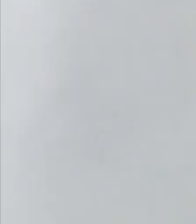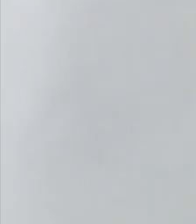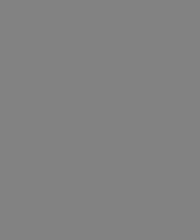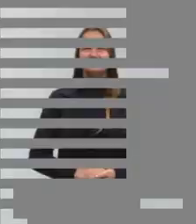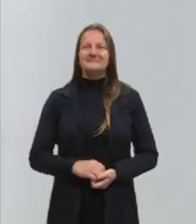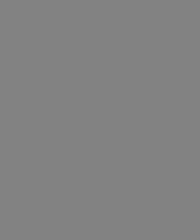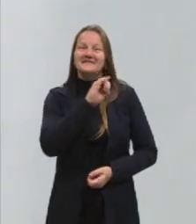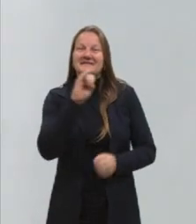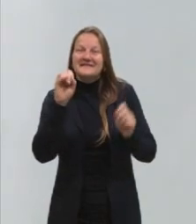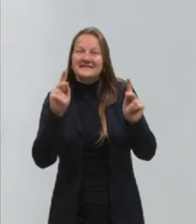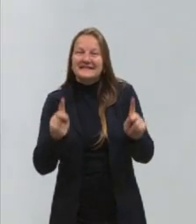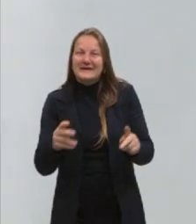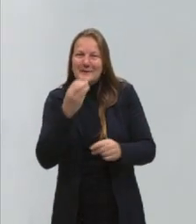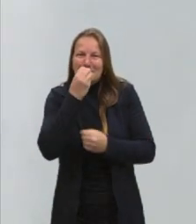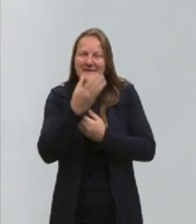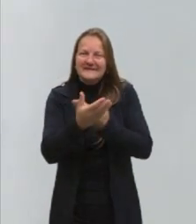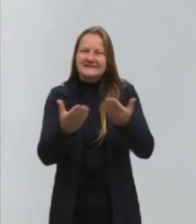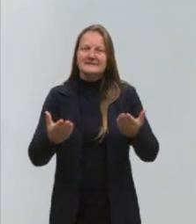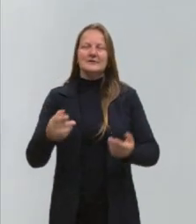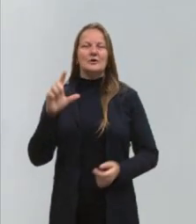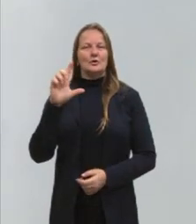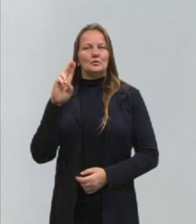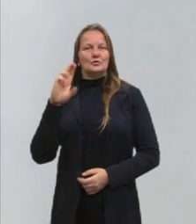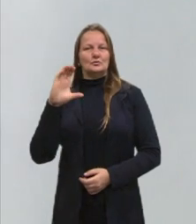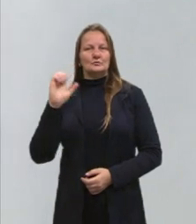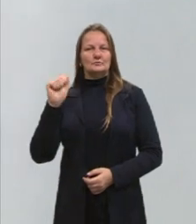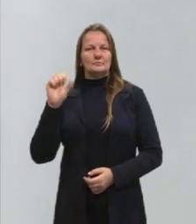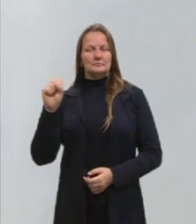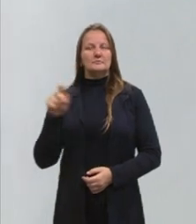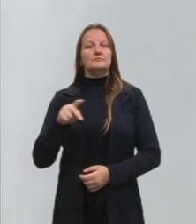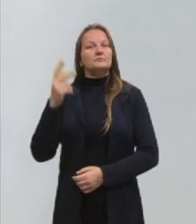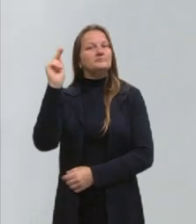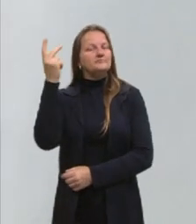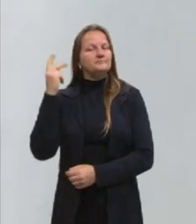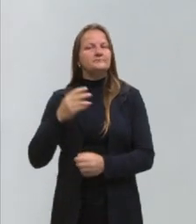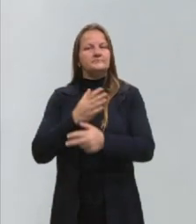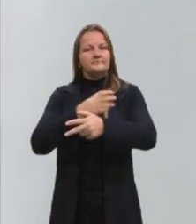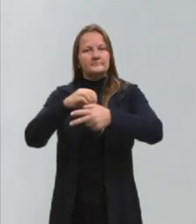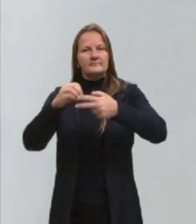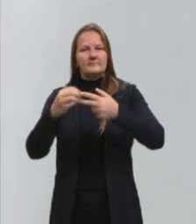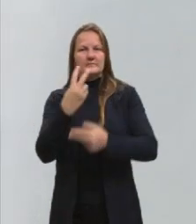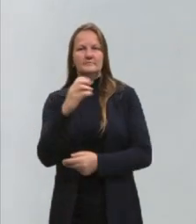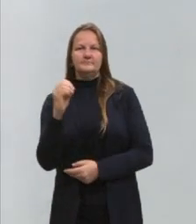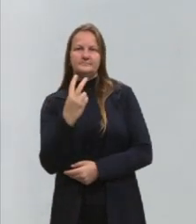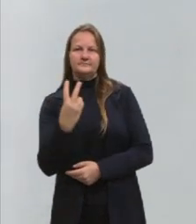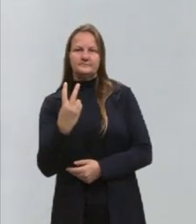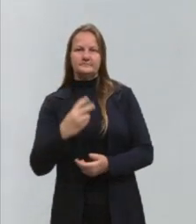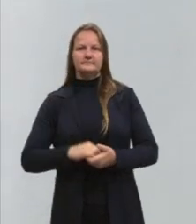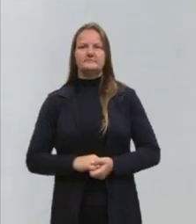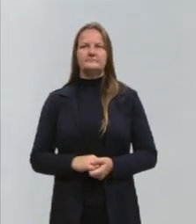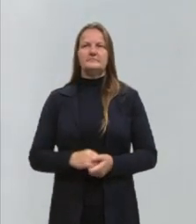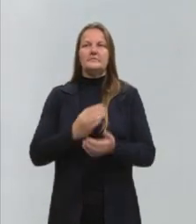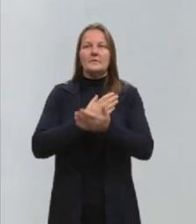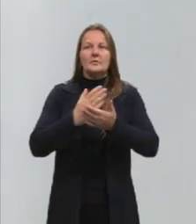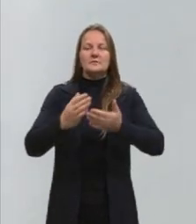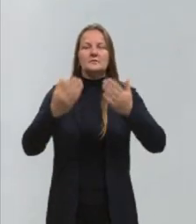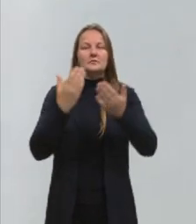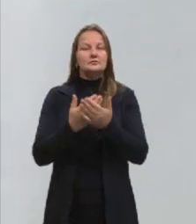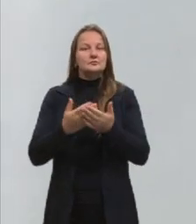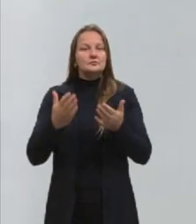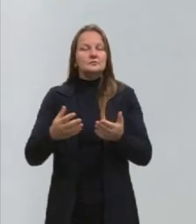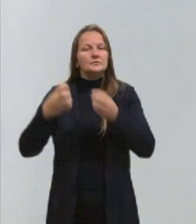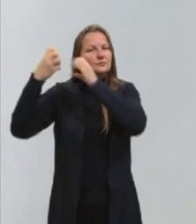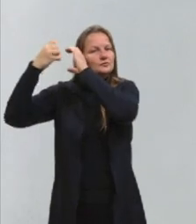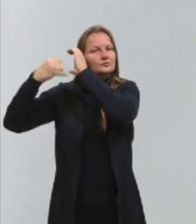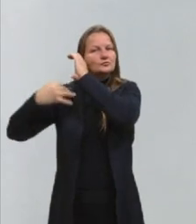E aí pessoal tudo bem eu sou o Lucas labella professor de história do Enem RS 2022 vou começar a aula fazendo a minha